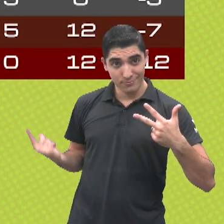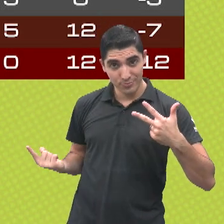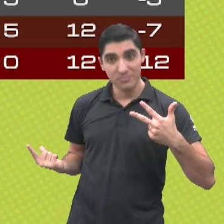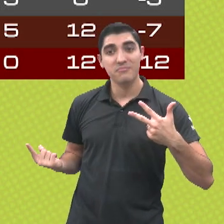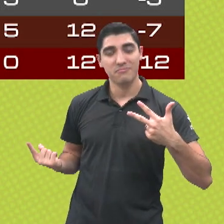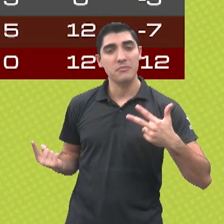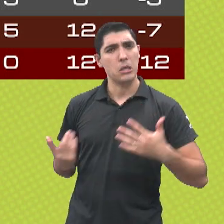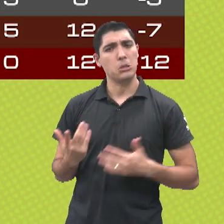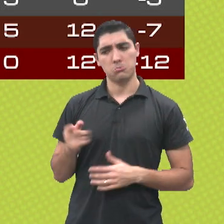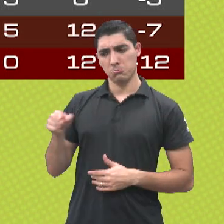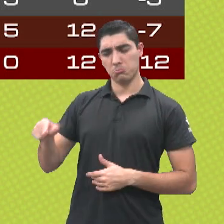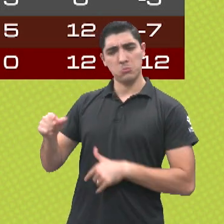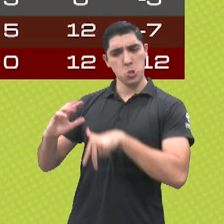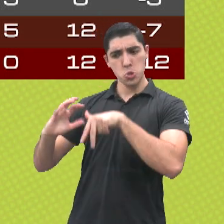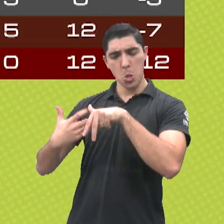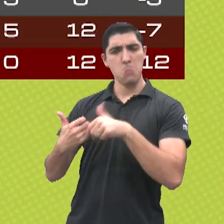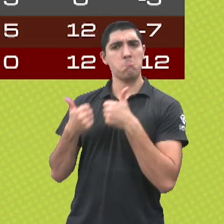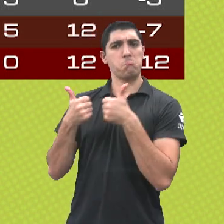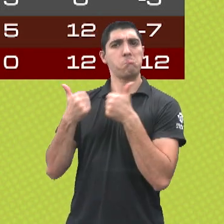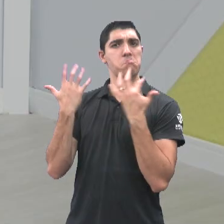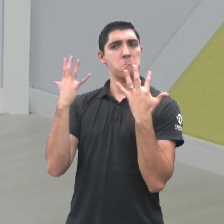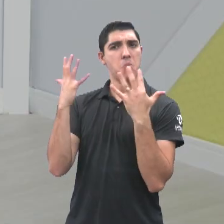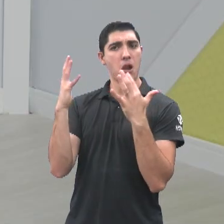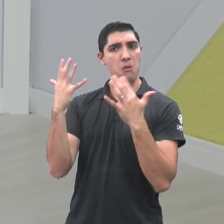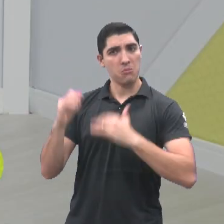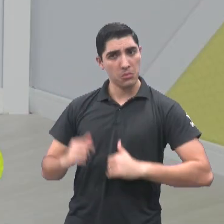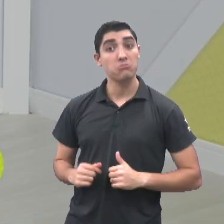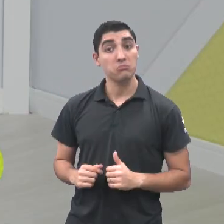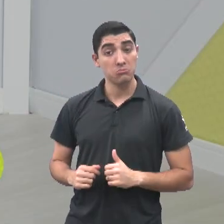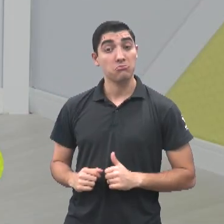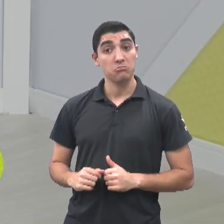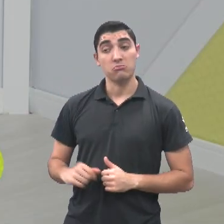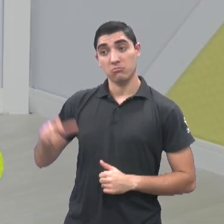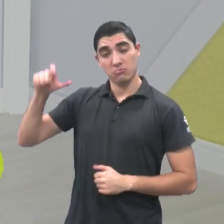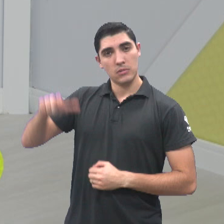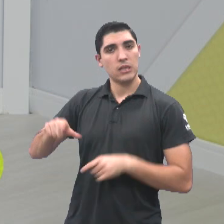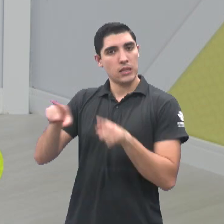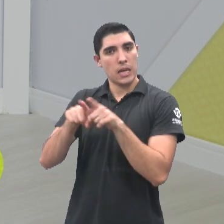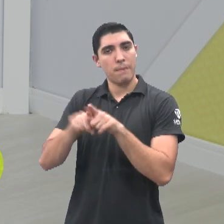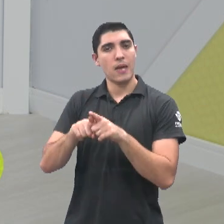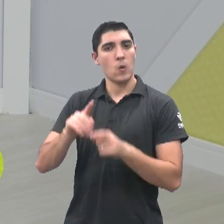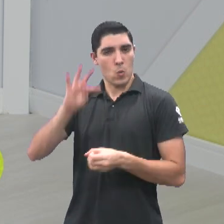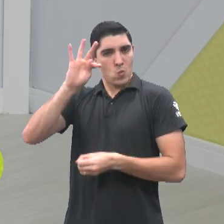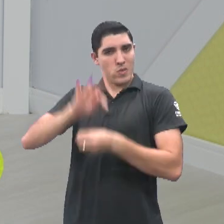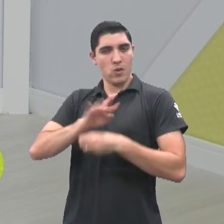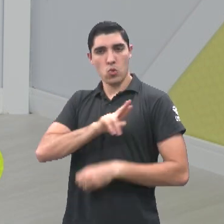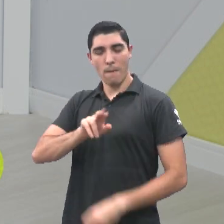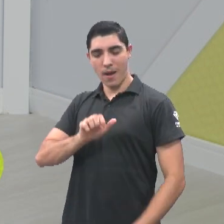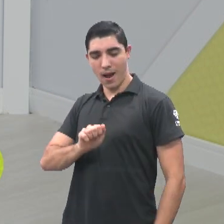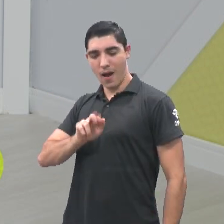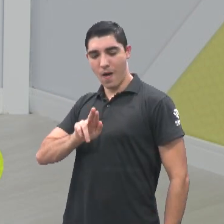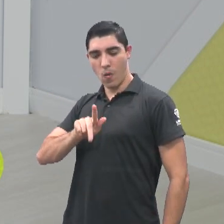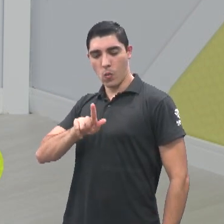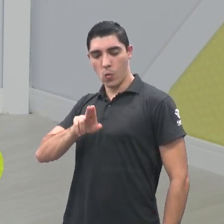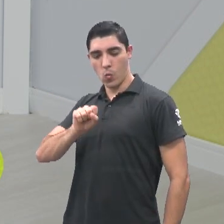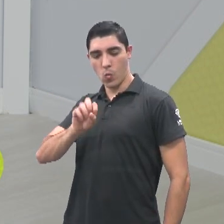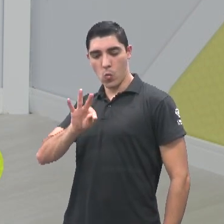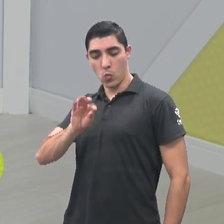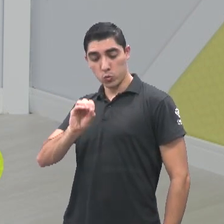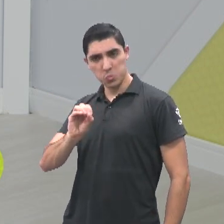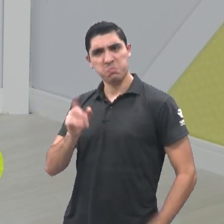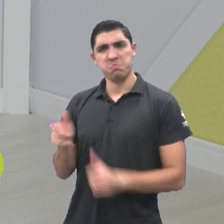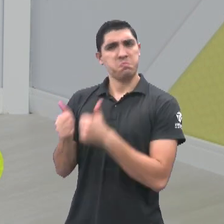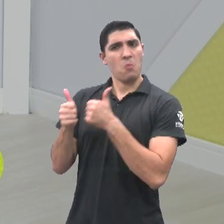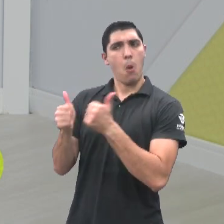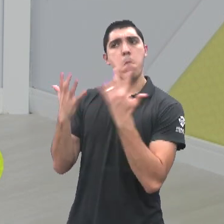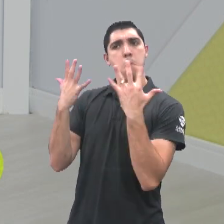ao Joseense, parabéns também à equipe comandada pelo Augusto Ambrogi, fazendo um ótimo campeonato nesta